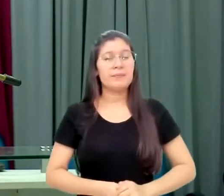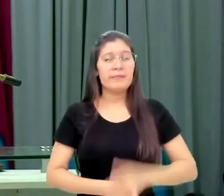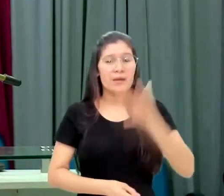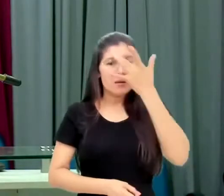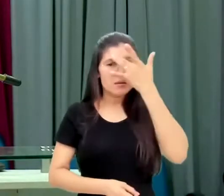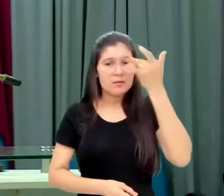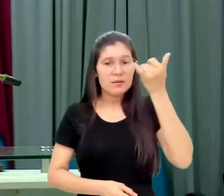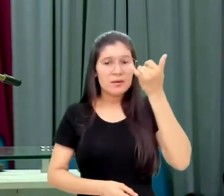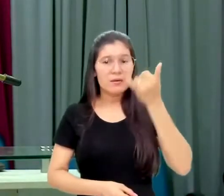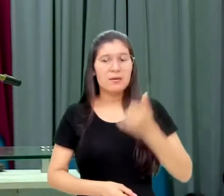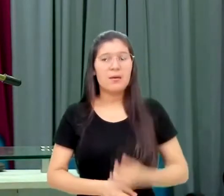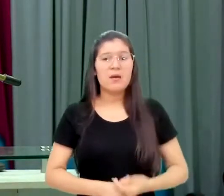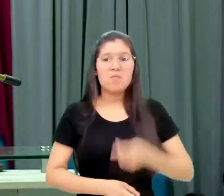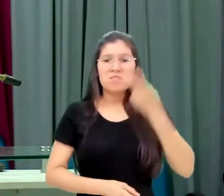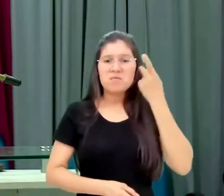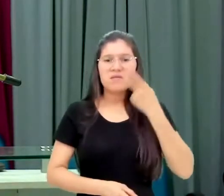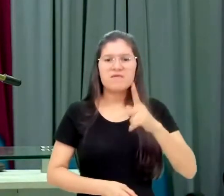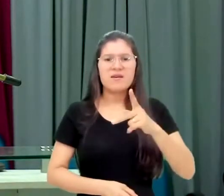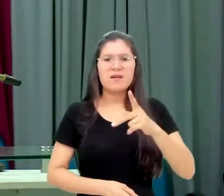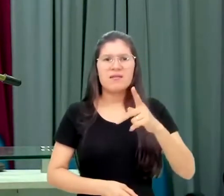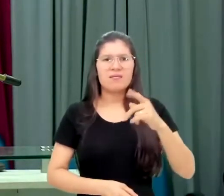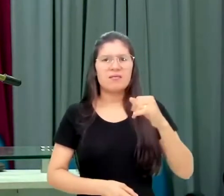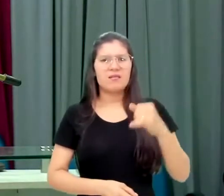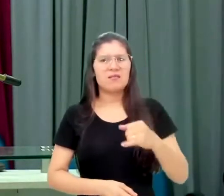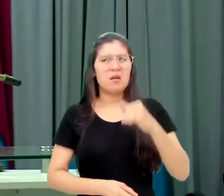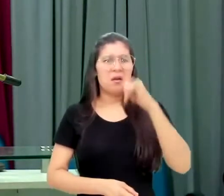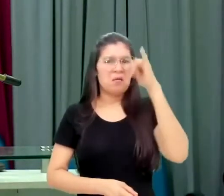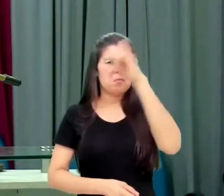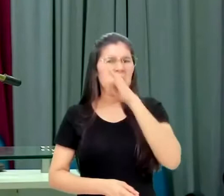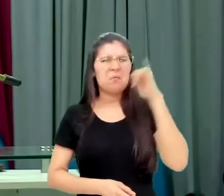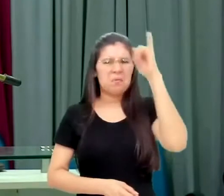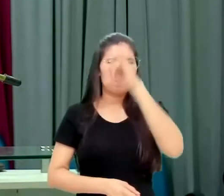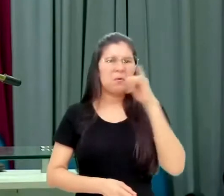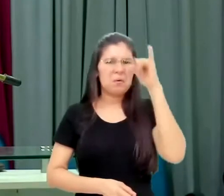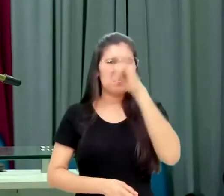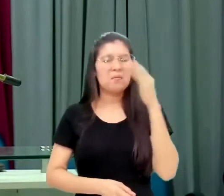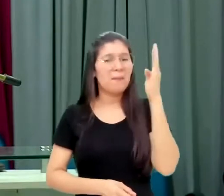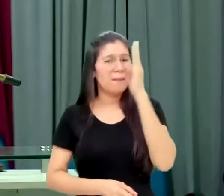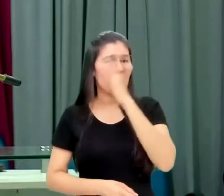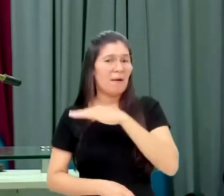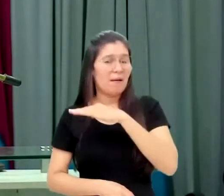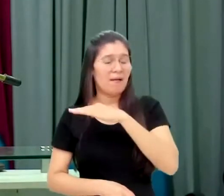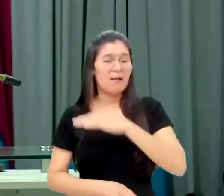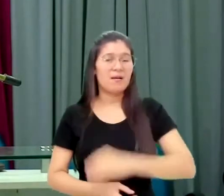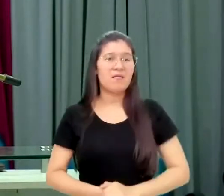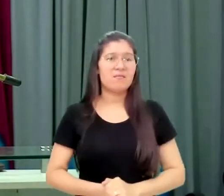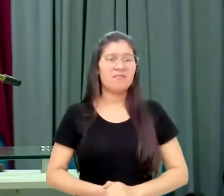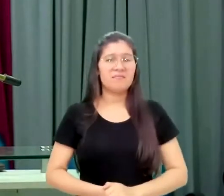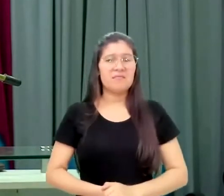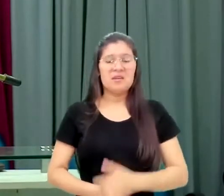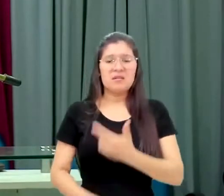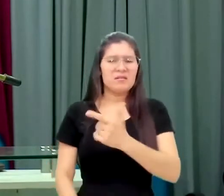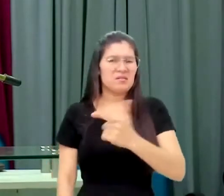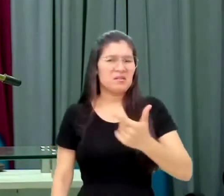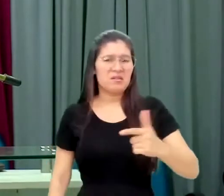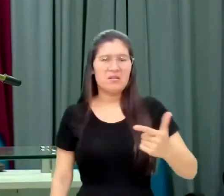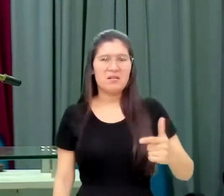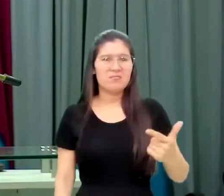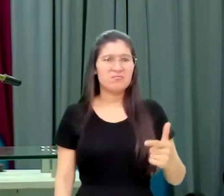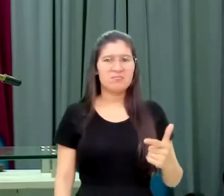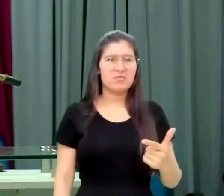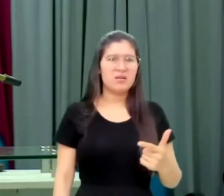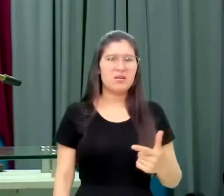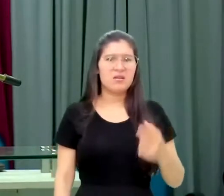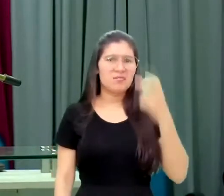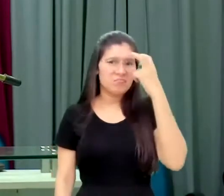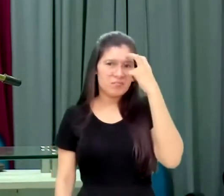internet, porque o que tem muitos profetas sem juízo, falando coisas que o Senhor